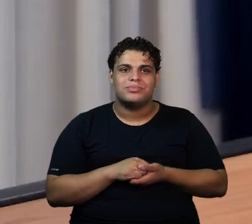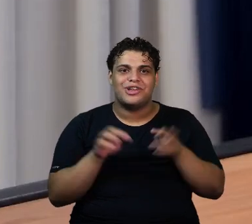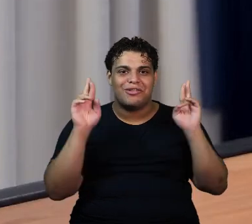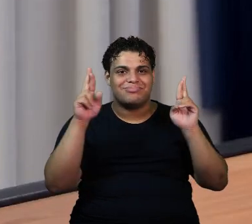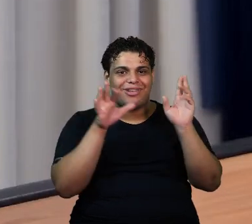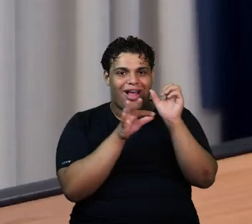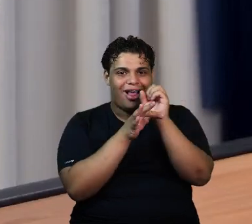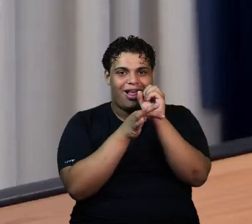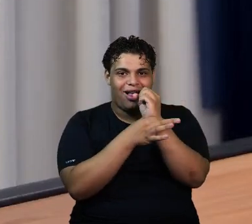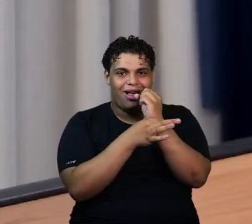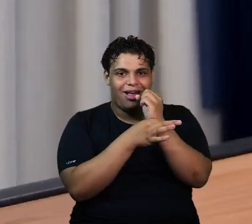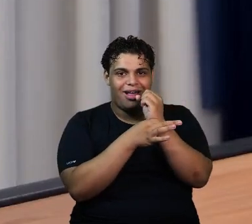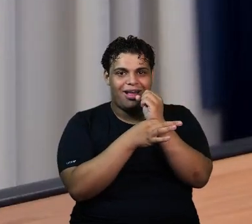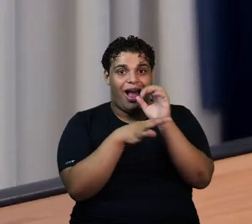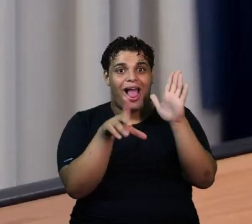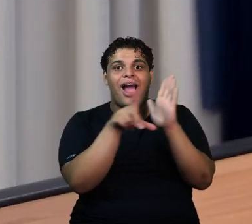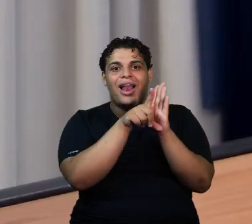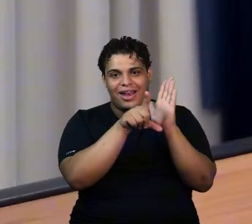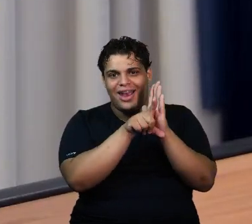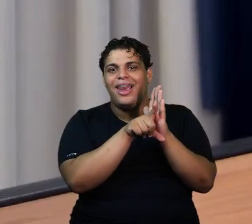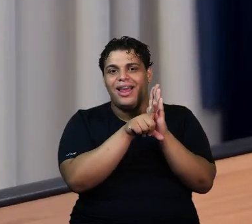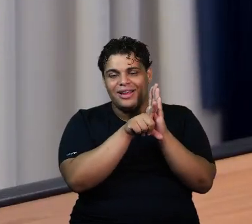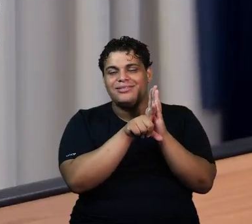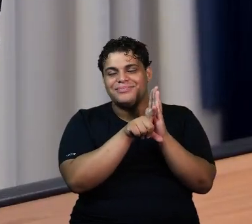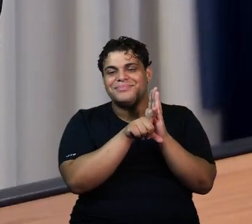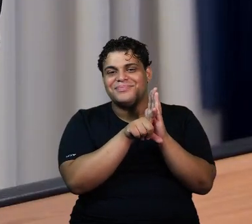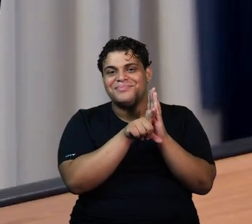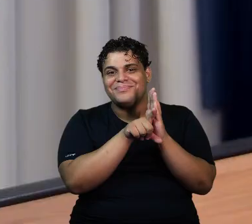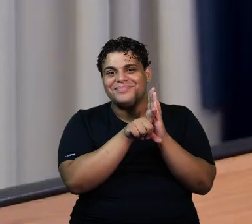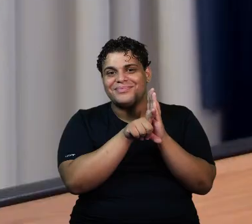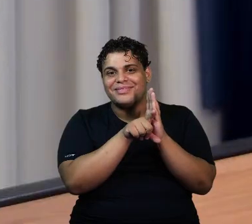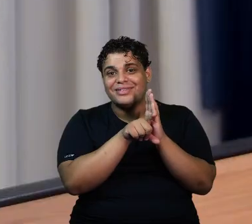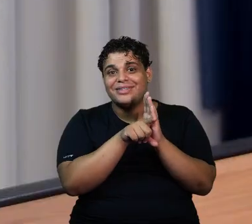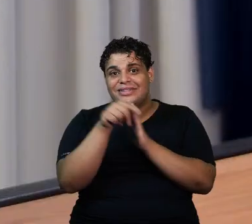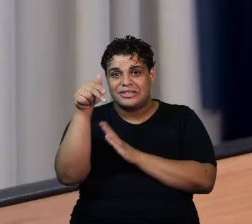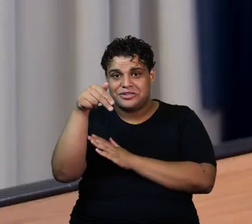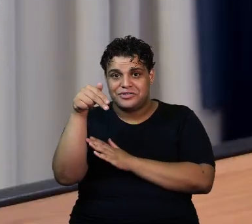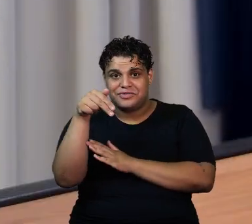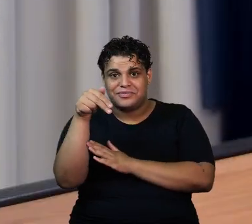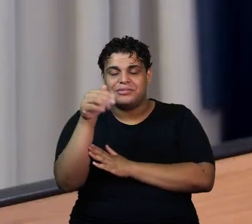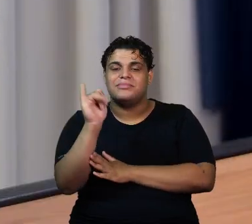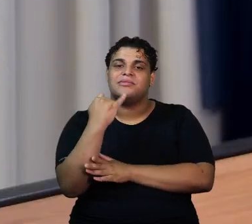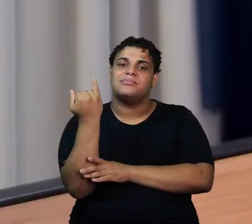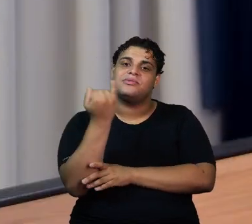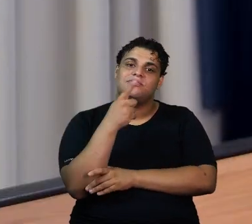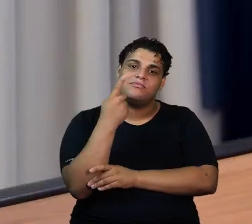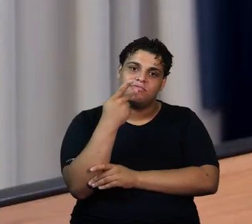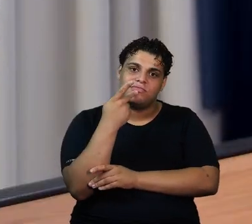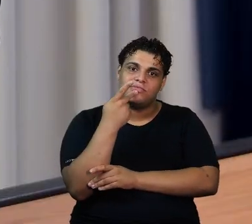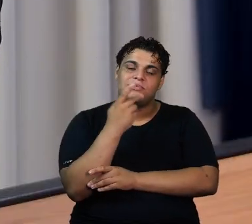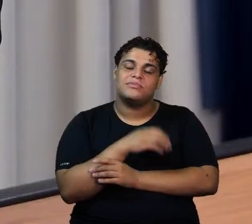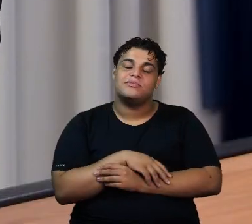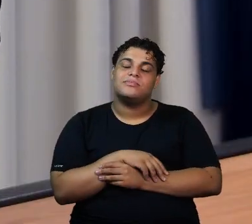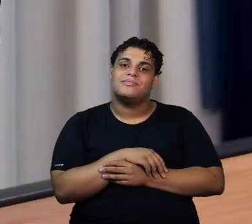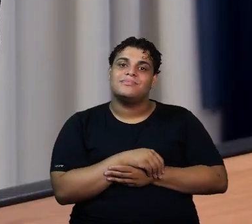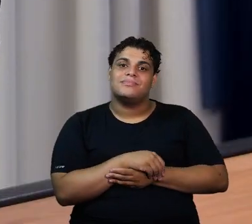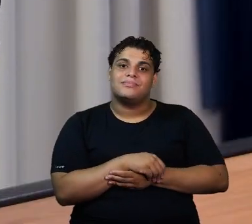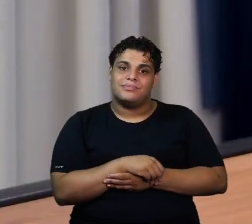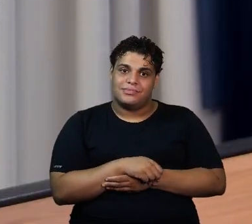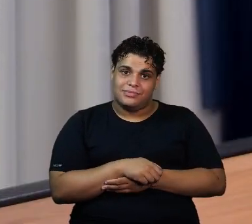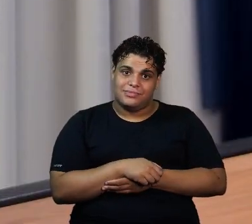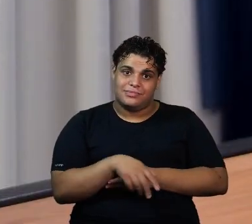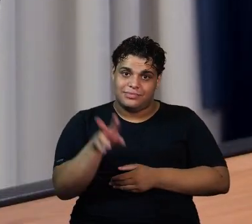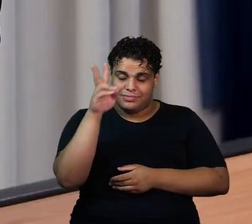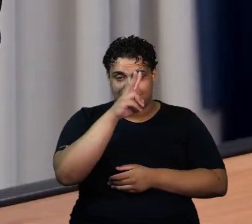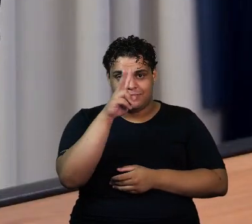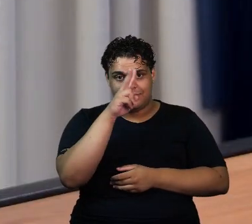e a gente falar sobre esse assunto relevante em novembro, né? Todo mês de novembro a gente falar sobre essa conscientização. E lembrando que, né,